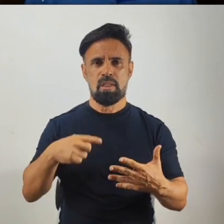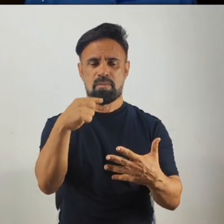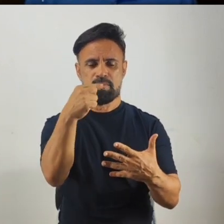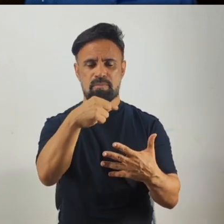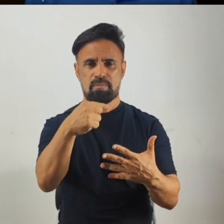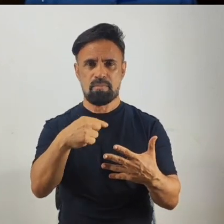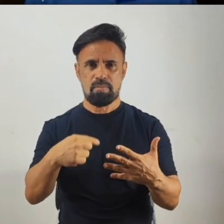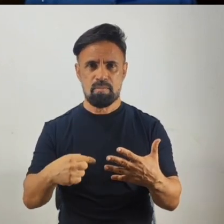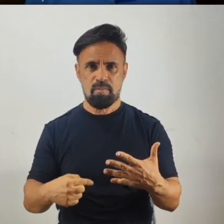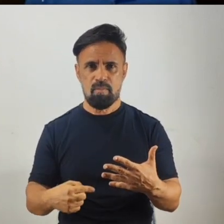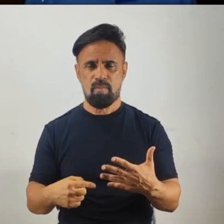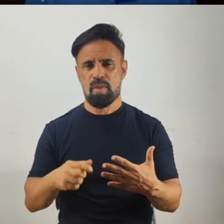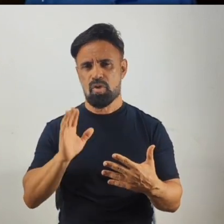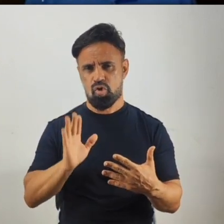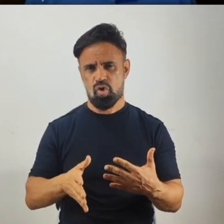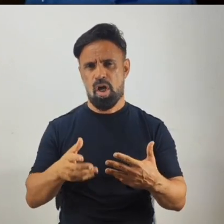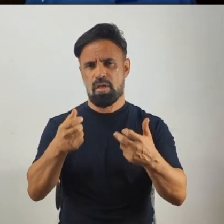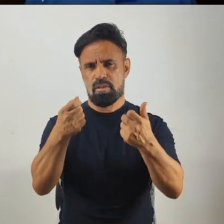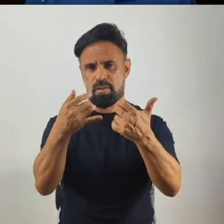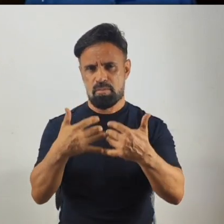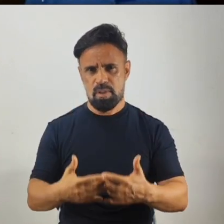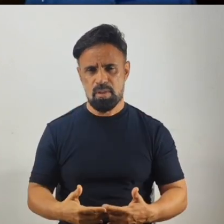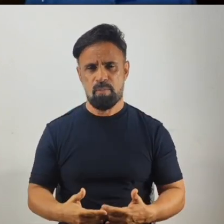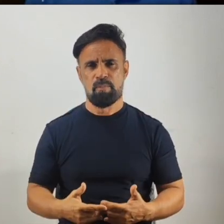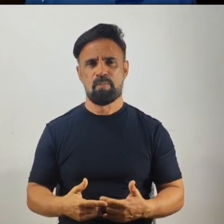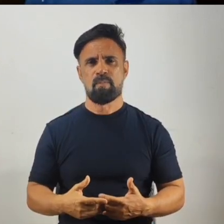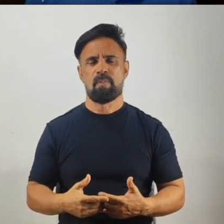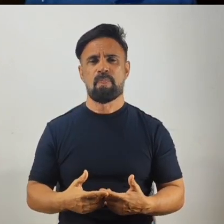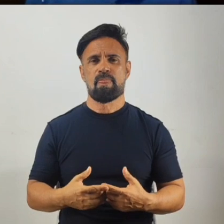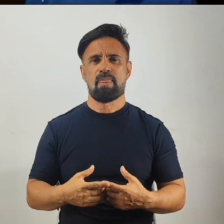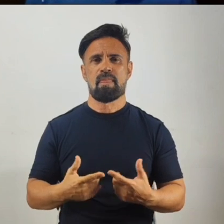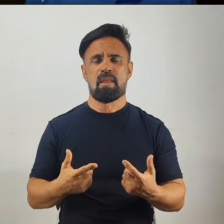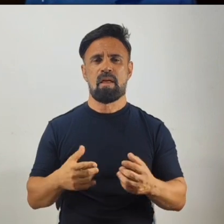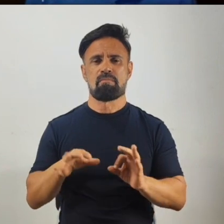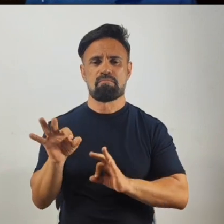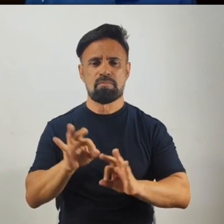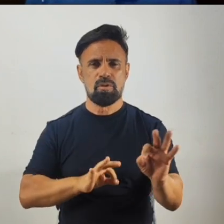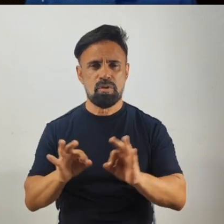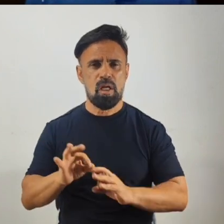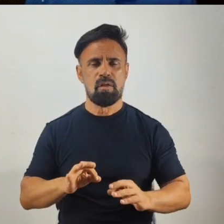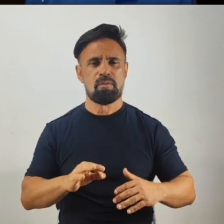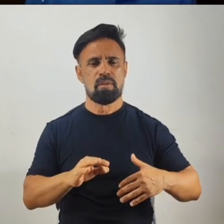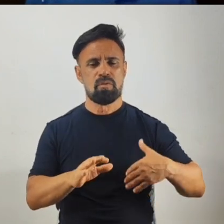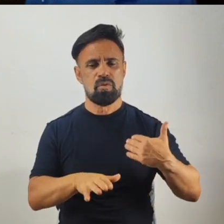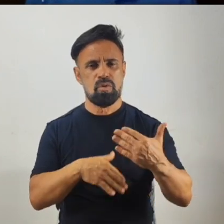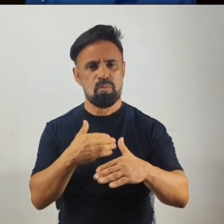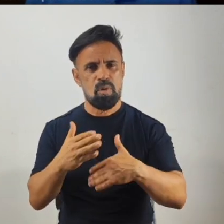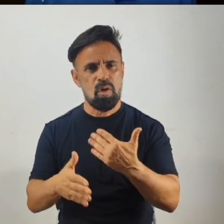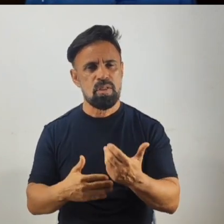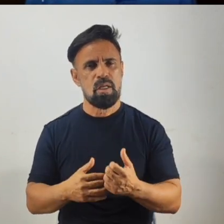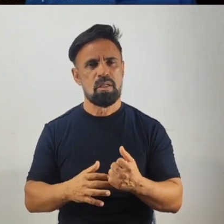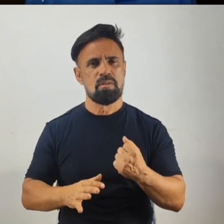Essas políticas abrangem diversos aspectos, como aquilo que nós falamos anteriormente, a estrutura, os